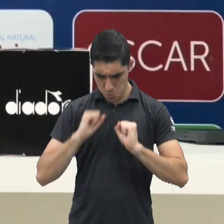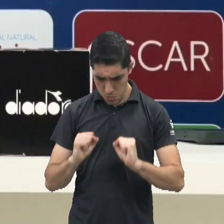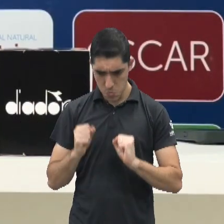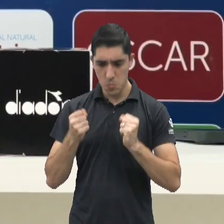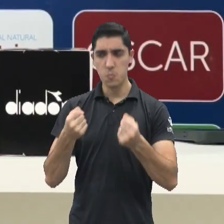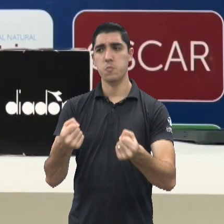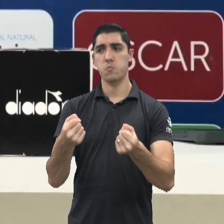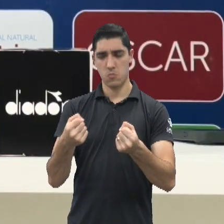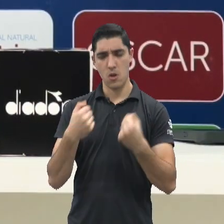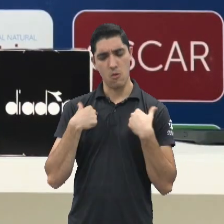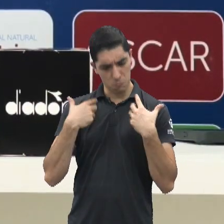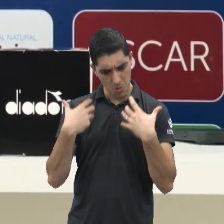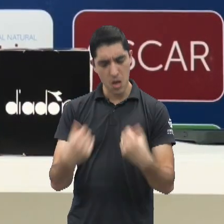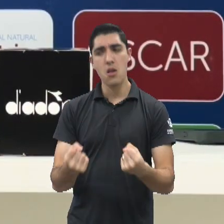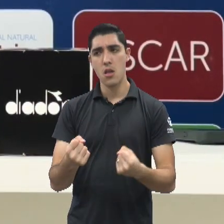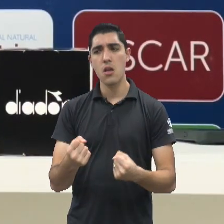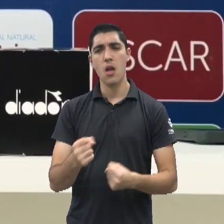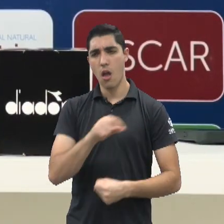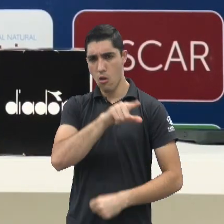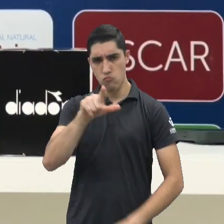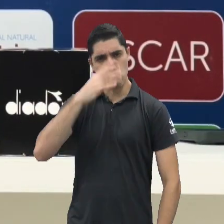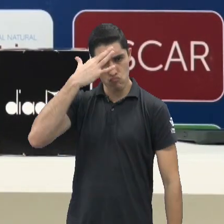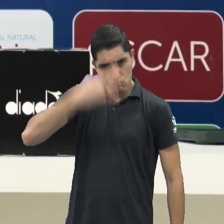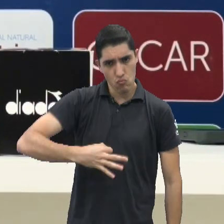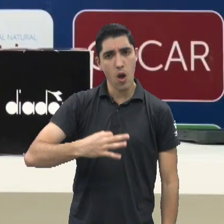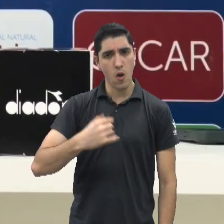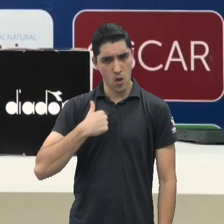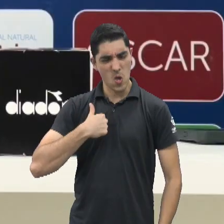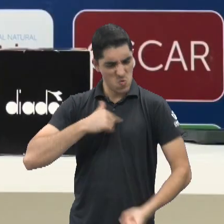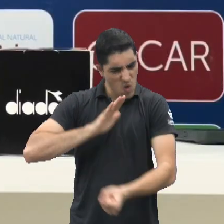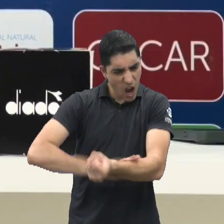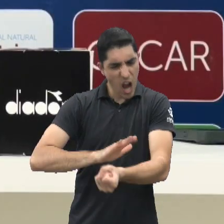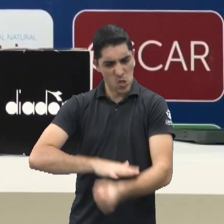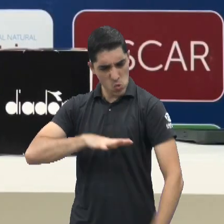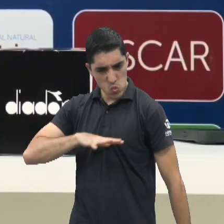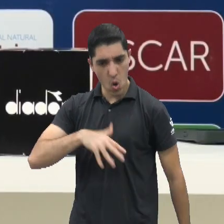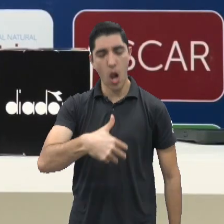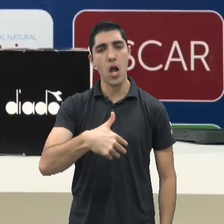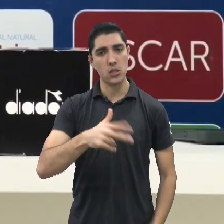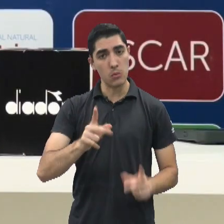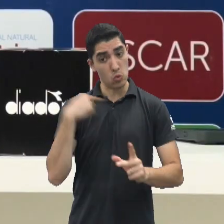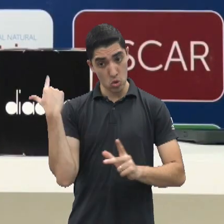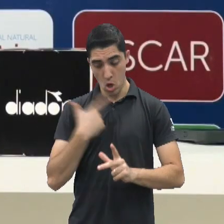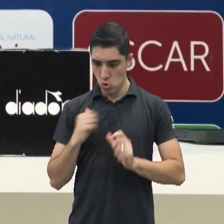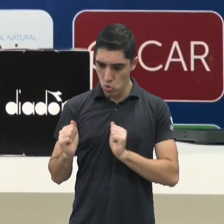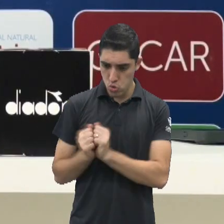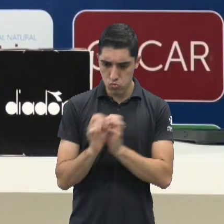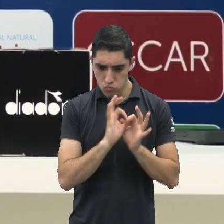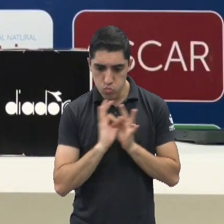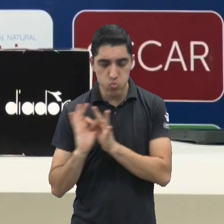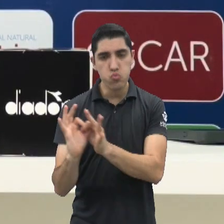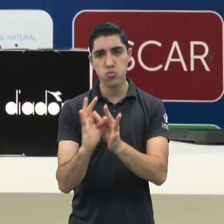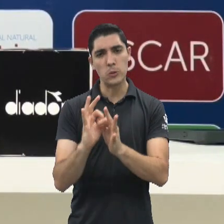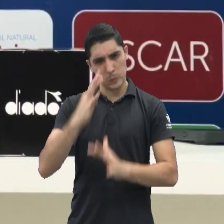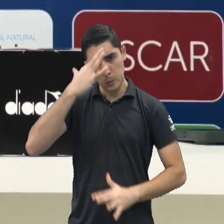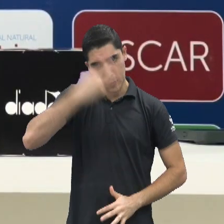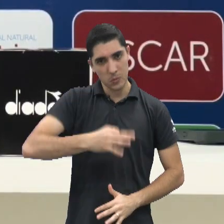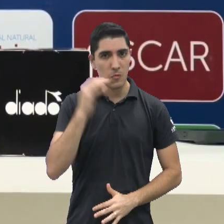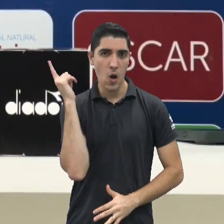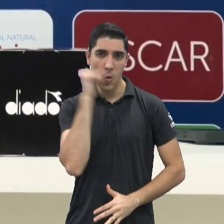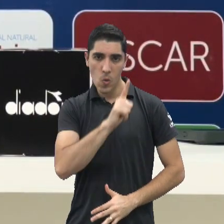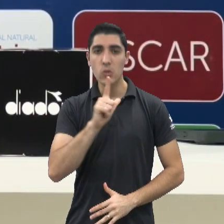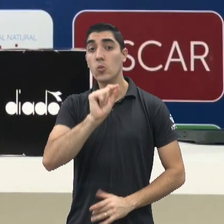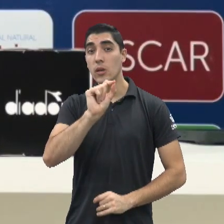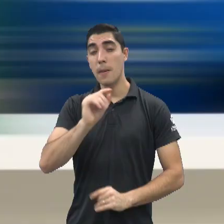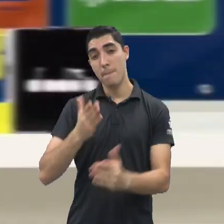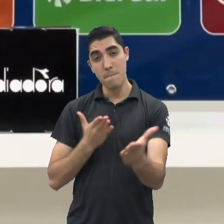parte e pode ter certeza que raça e vontade não vai faltar. Estamos juntos nessa e tenho certeza que vamos conseguir o nosso objetivo, que é